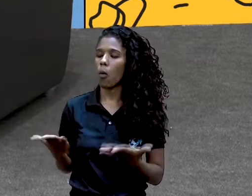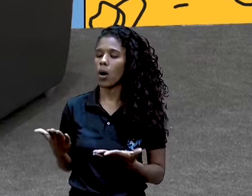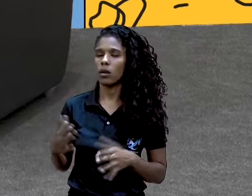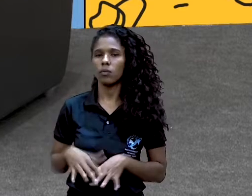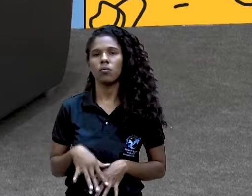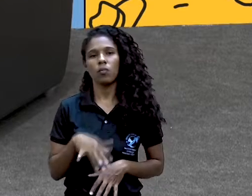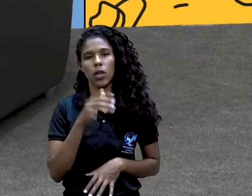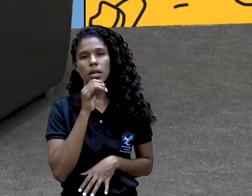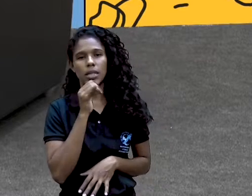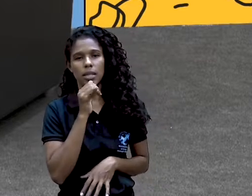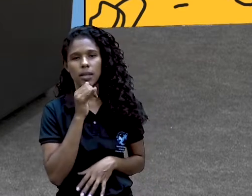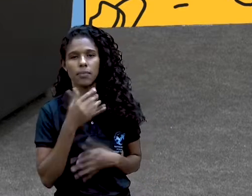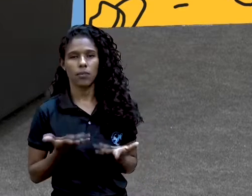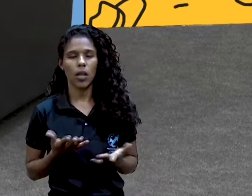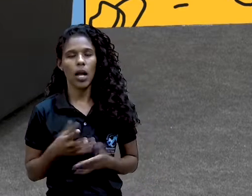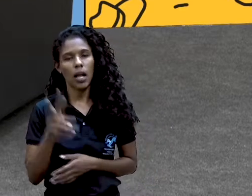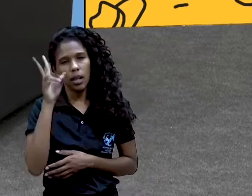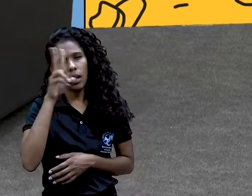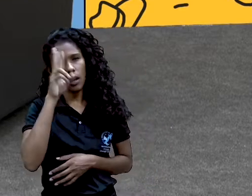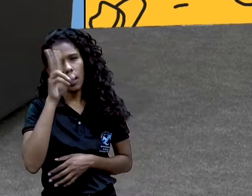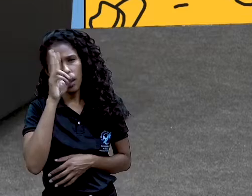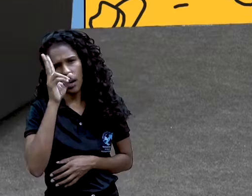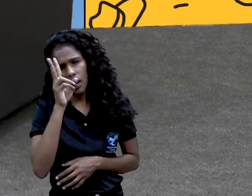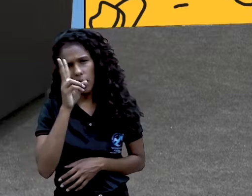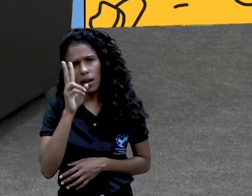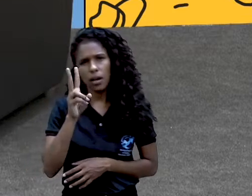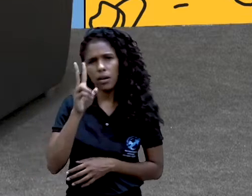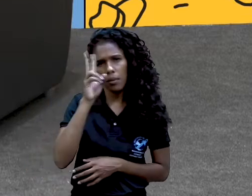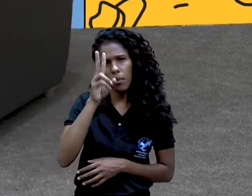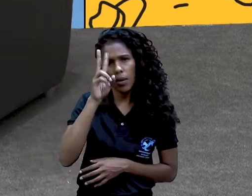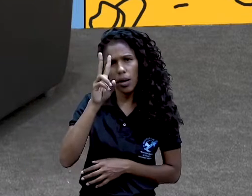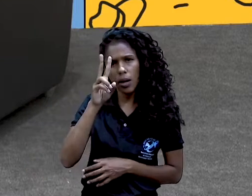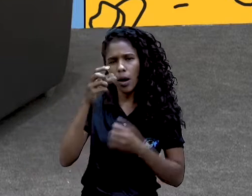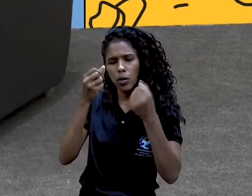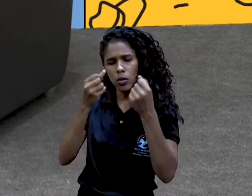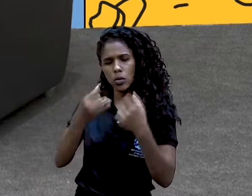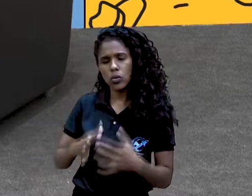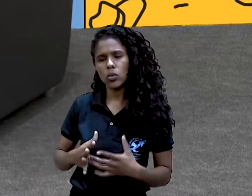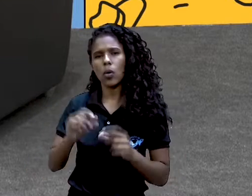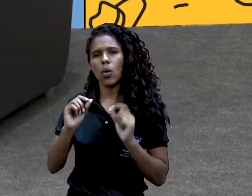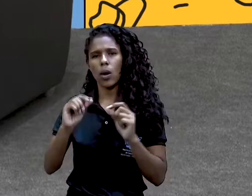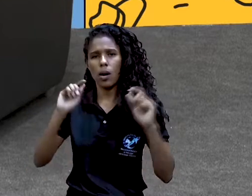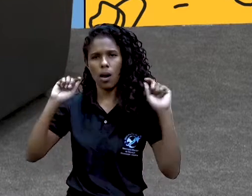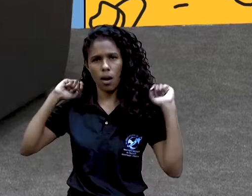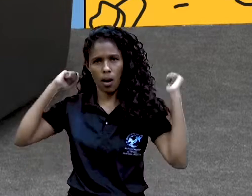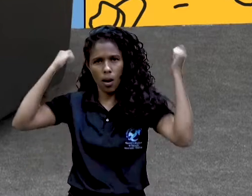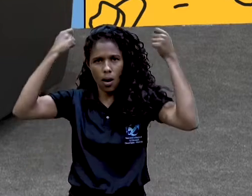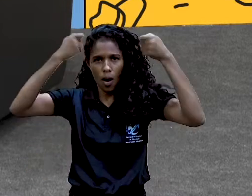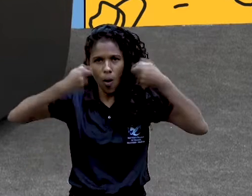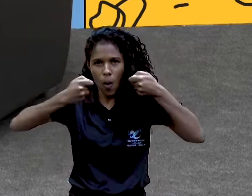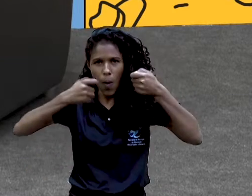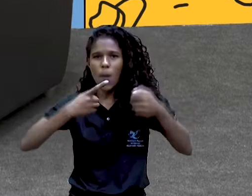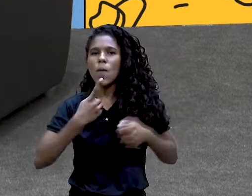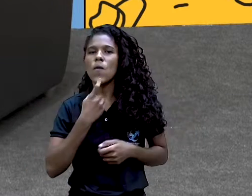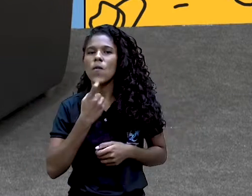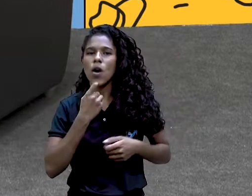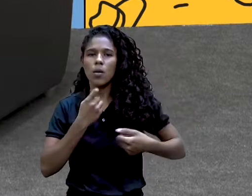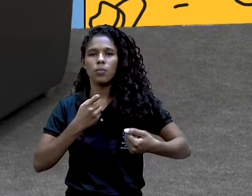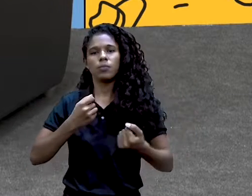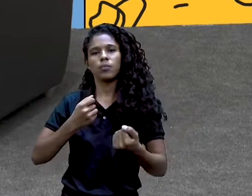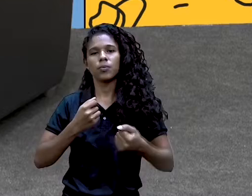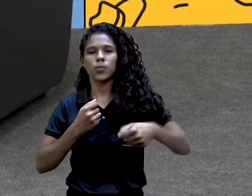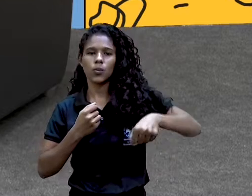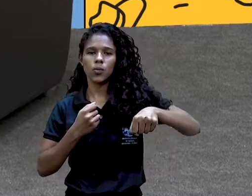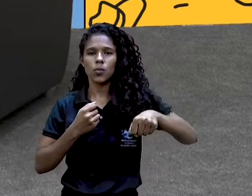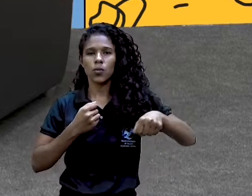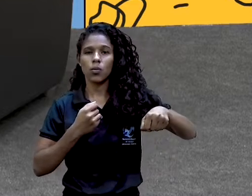Chapeuzinho Vermelho? Se você pensasse outro final para aquela história? E se a capa da Chapeuzinho Vermelho não fosse vermelho, fosse azul ou sei lá que